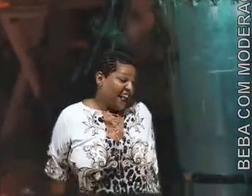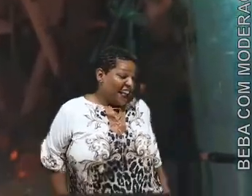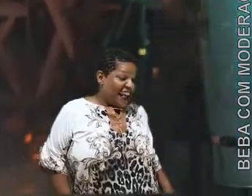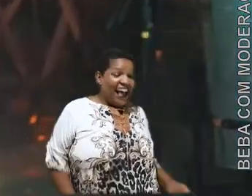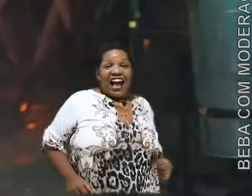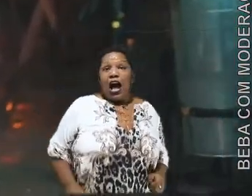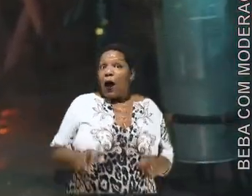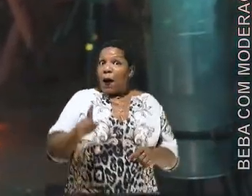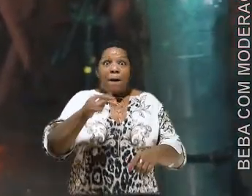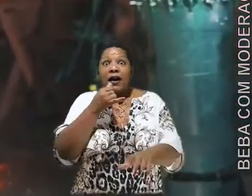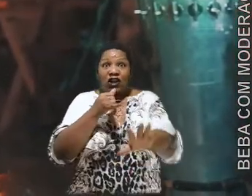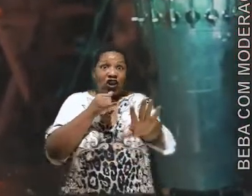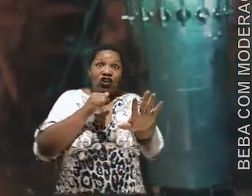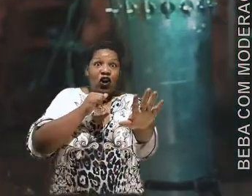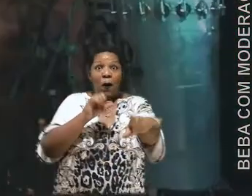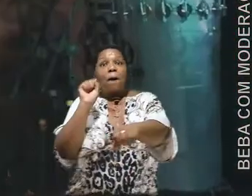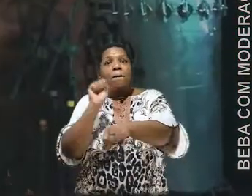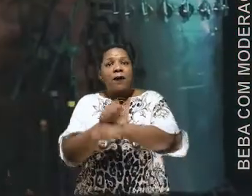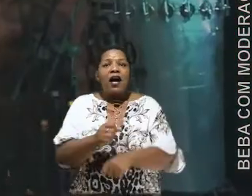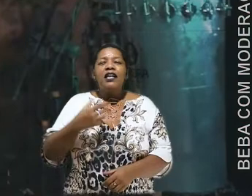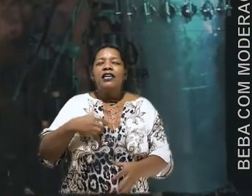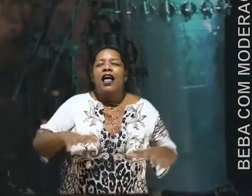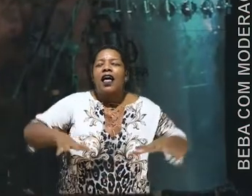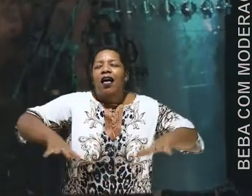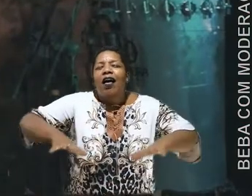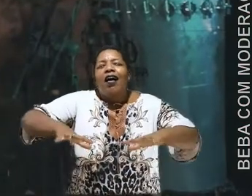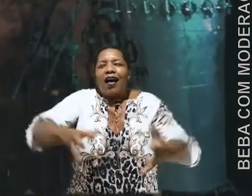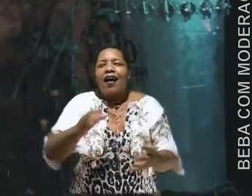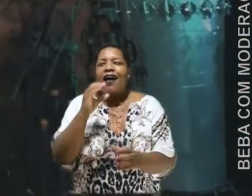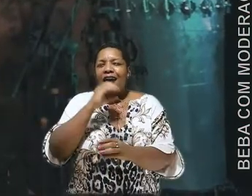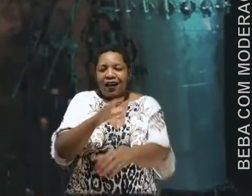professora de violão não fazer já não já